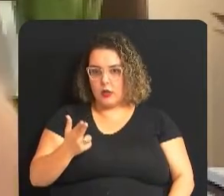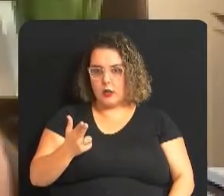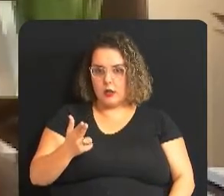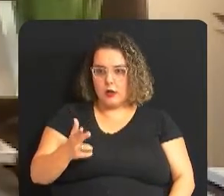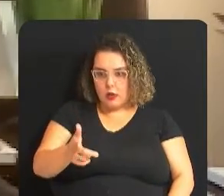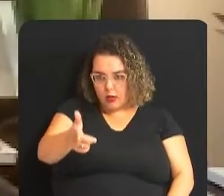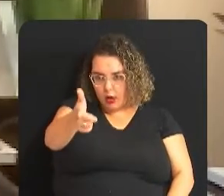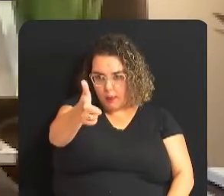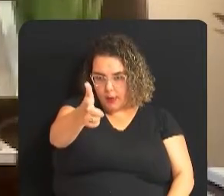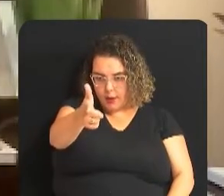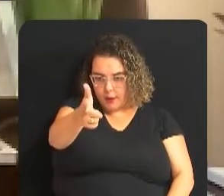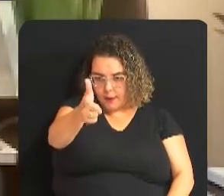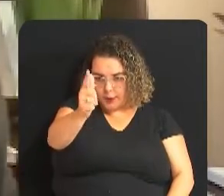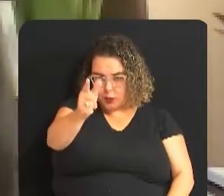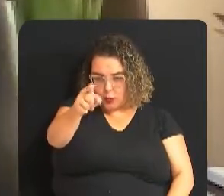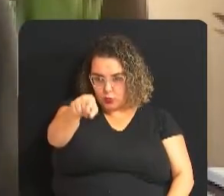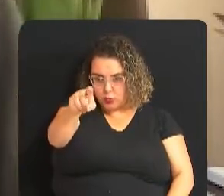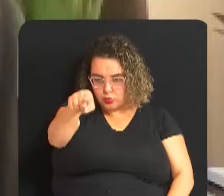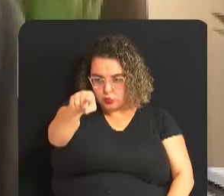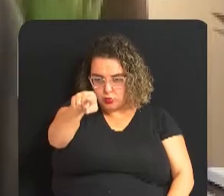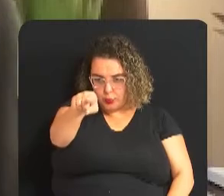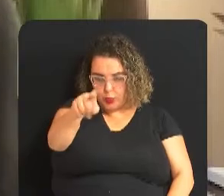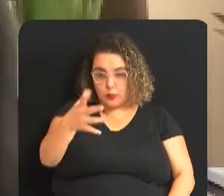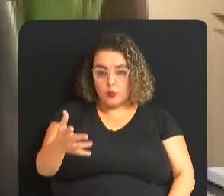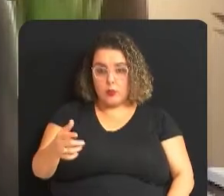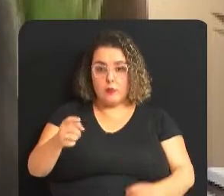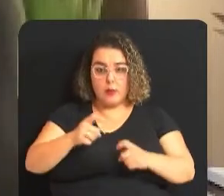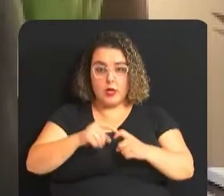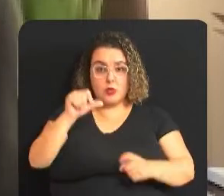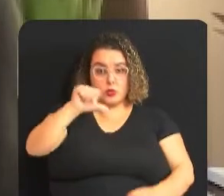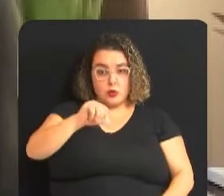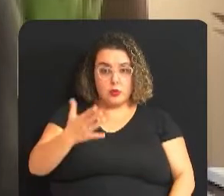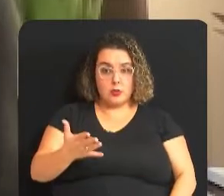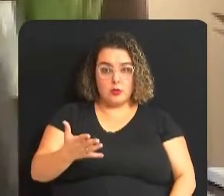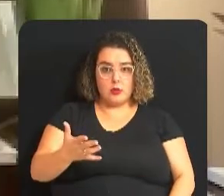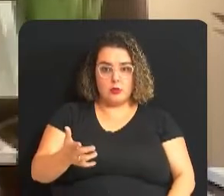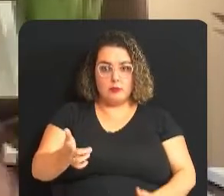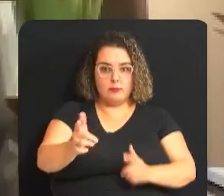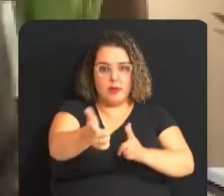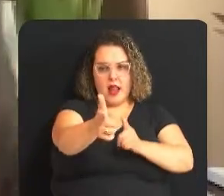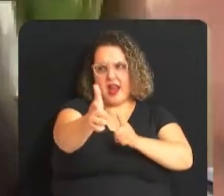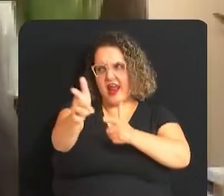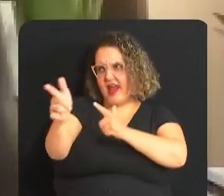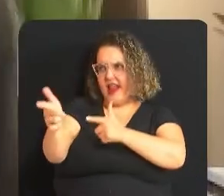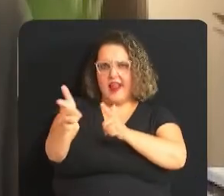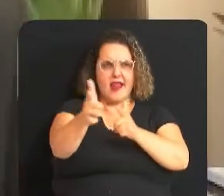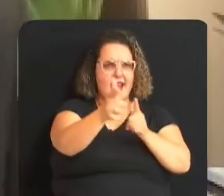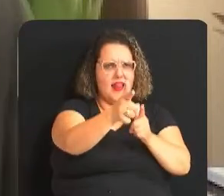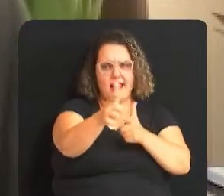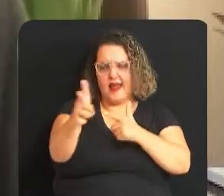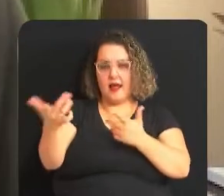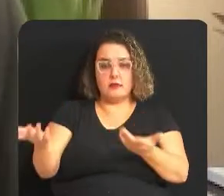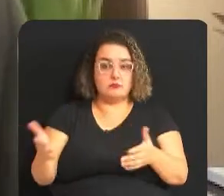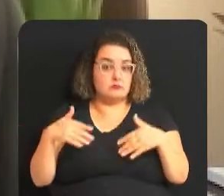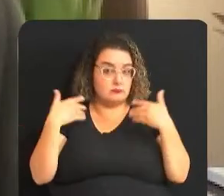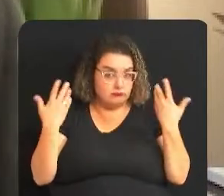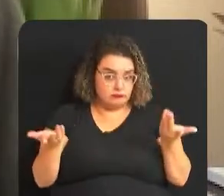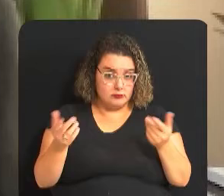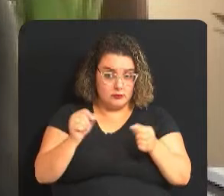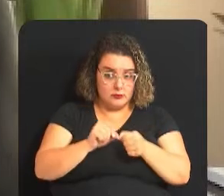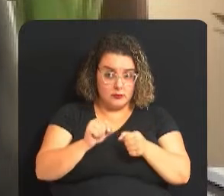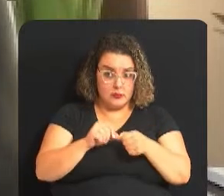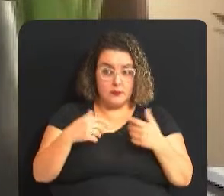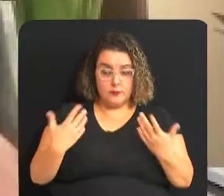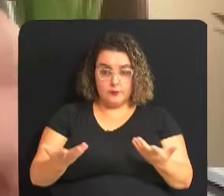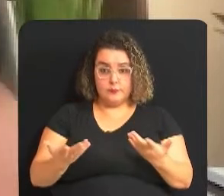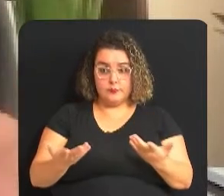está mirando. O médico ruim, ele tem uma metralhadora dando tiro para tudo quanto é lado e ele não sabe o que ele está fazendo.